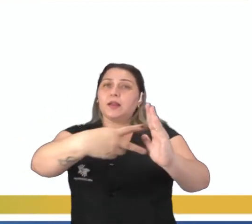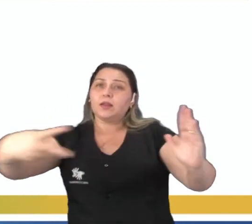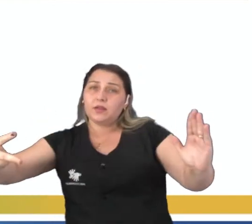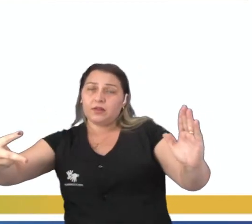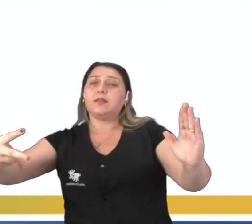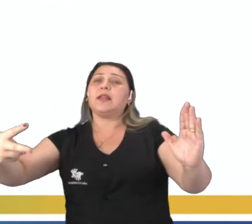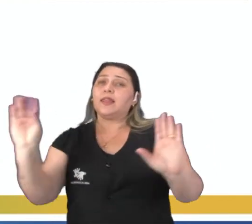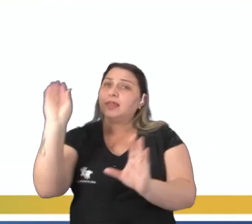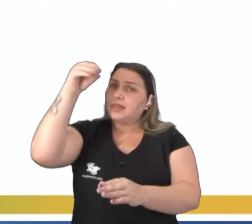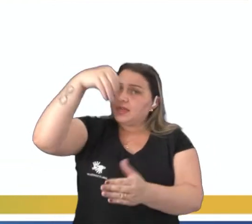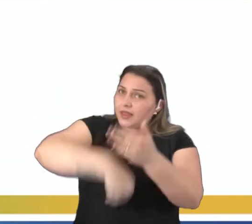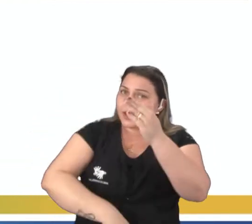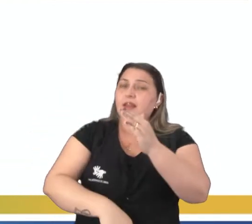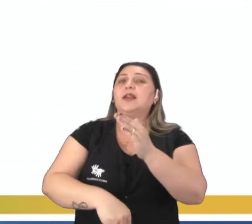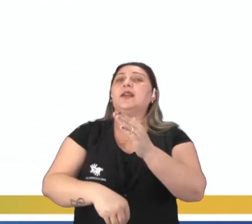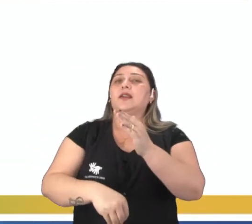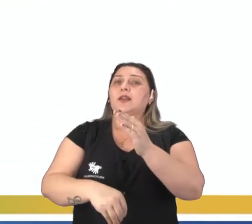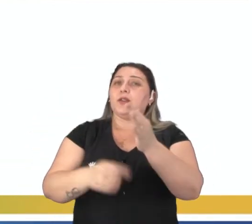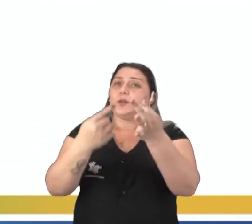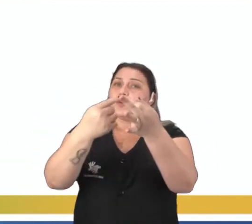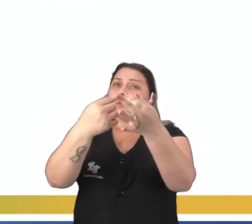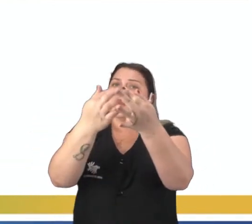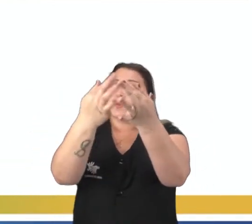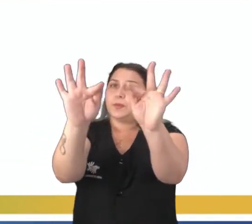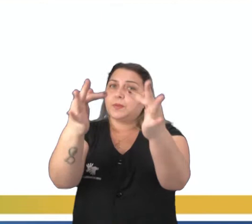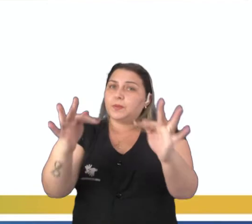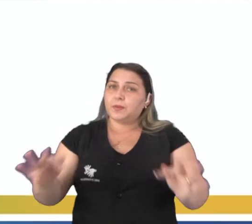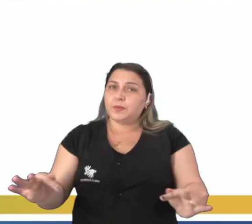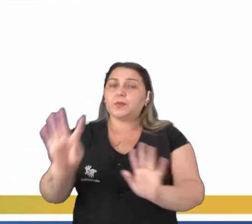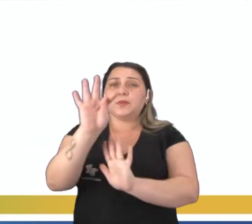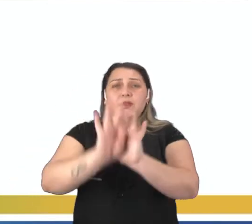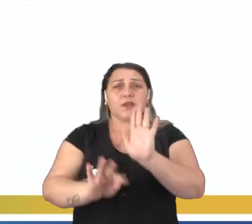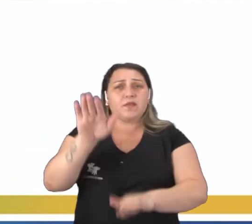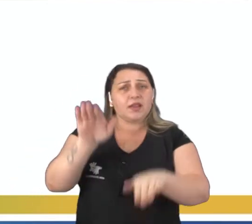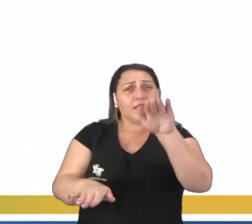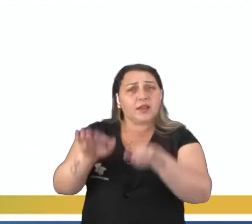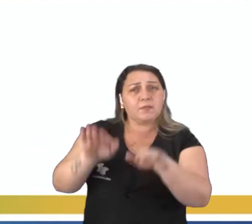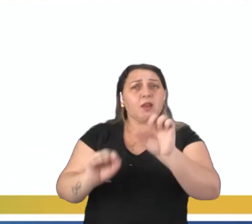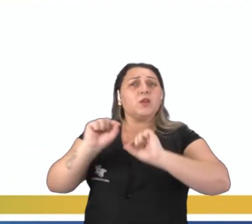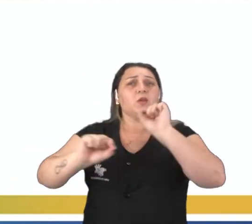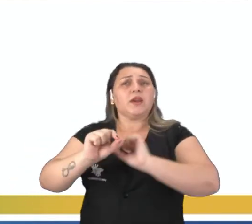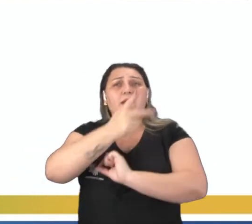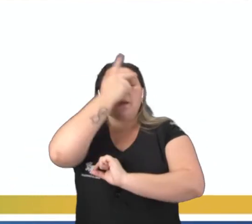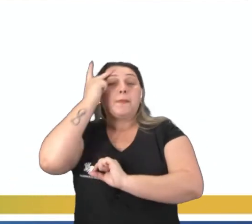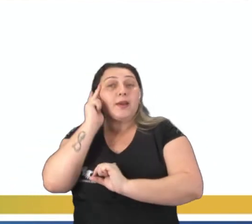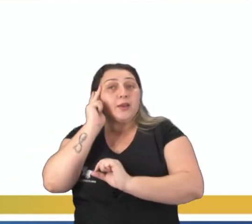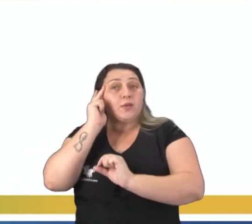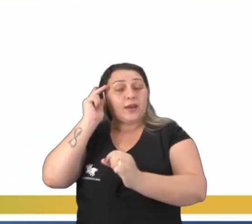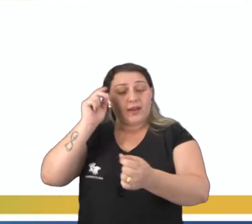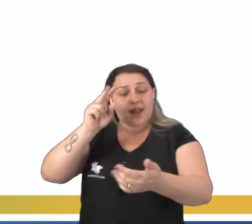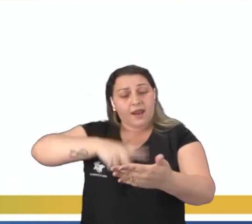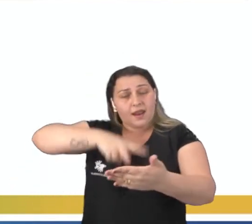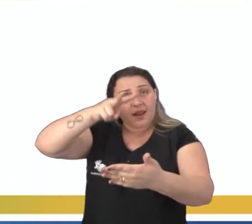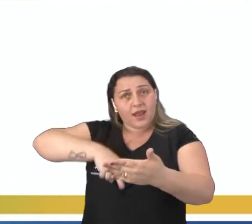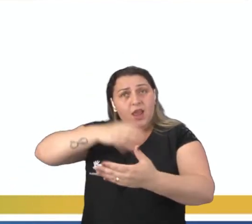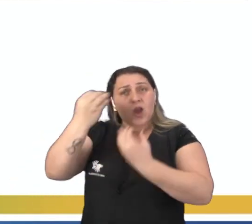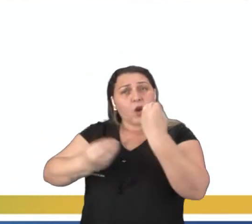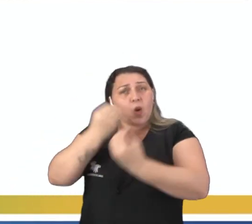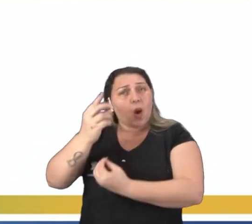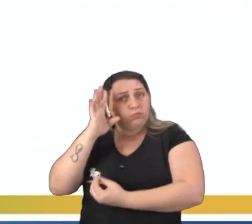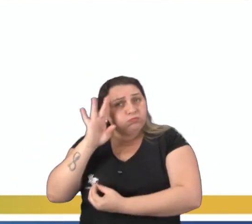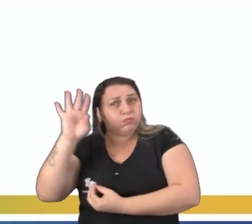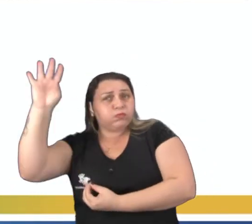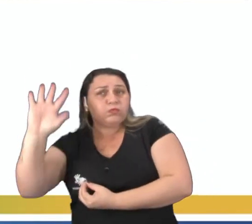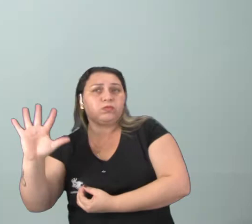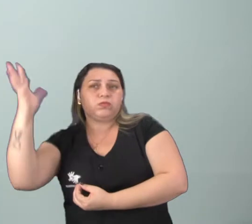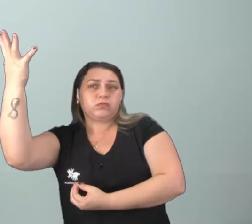está implícito nas entrelinhas do texto depende muito de quem faz a leitura e de como imagina